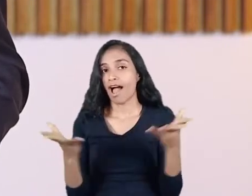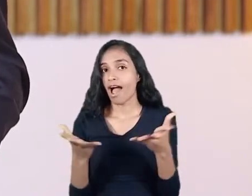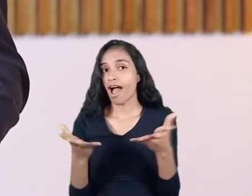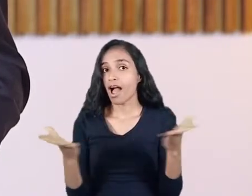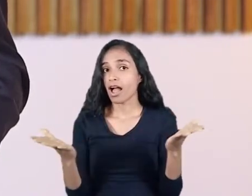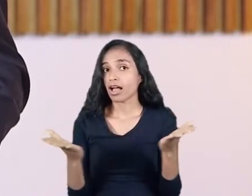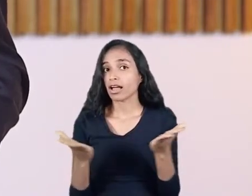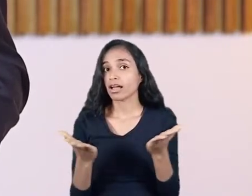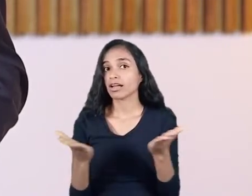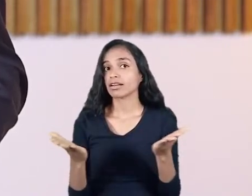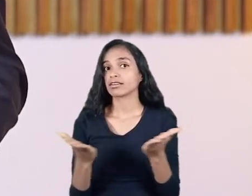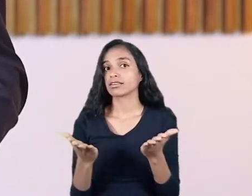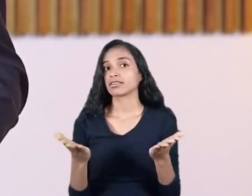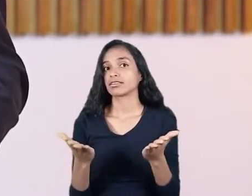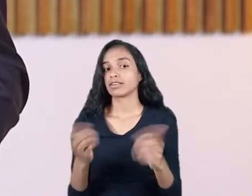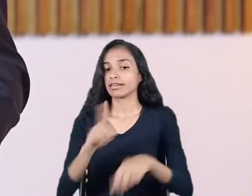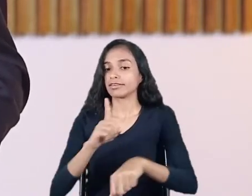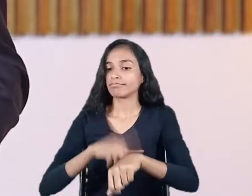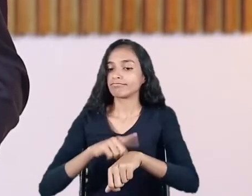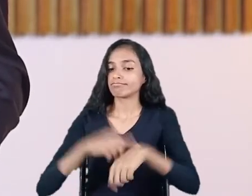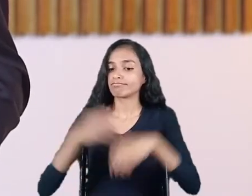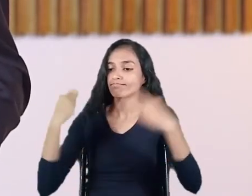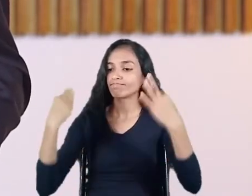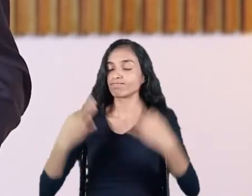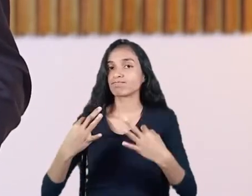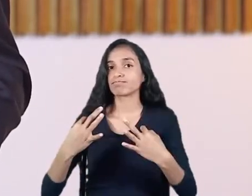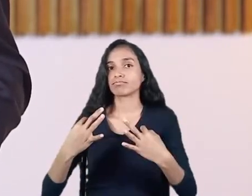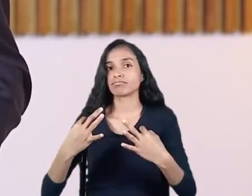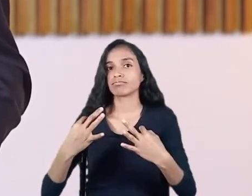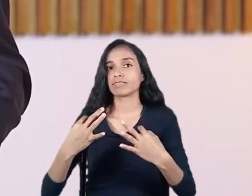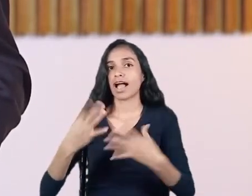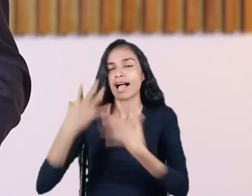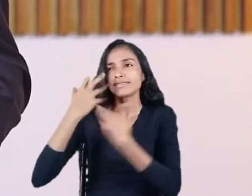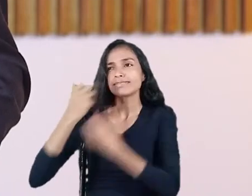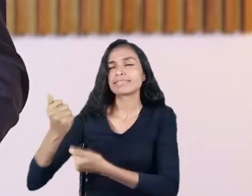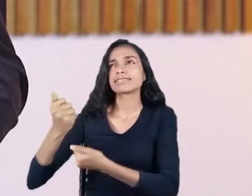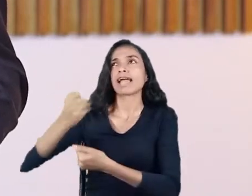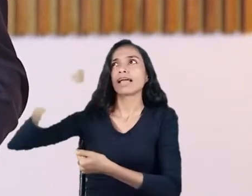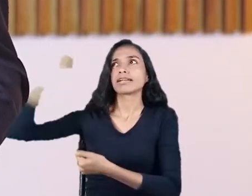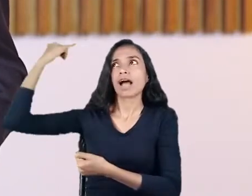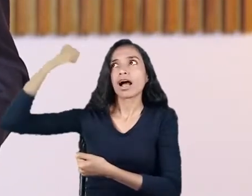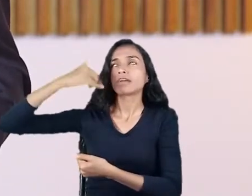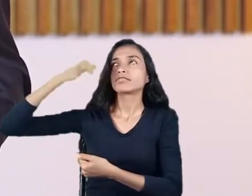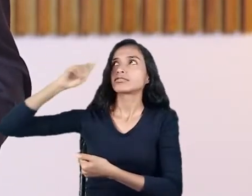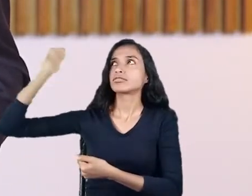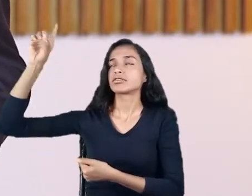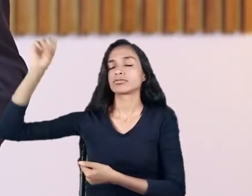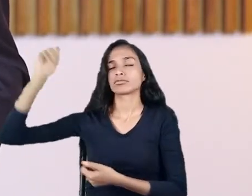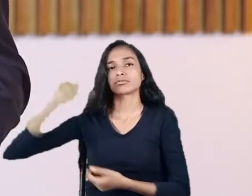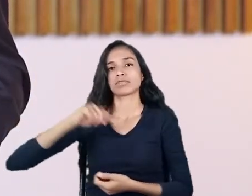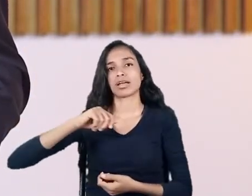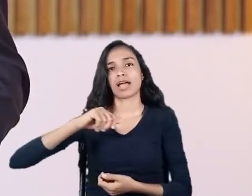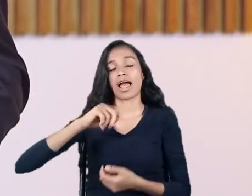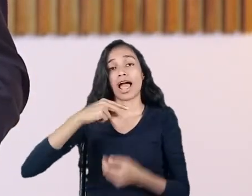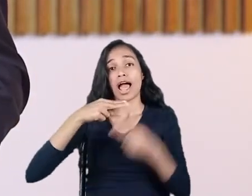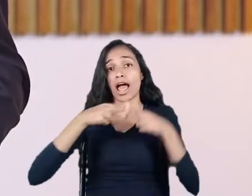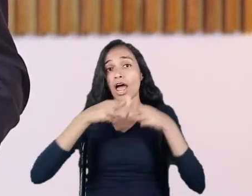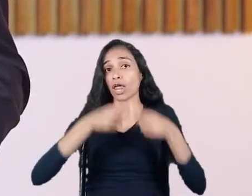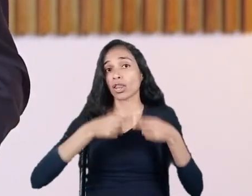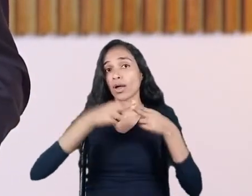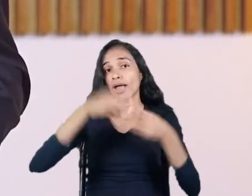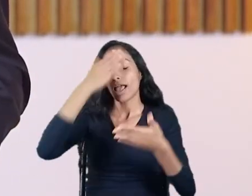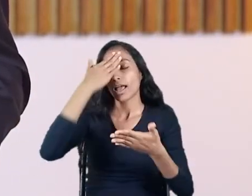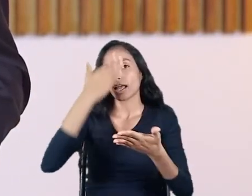atendermos a advertência divina. Pela fé, Noé creu nas palavras de Deus, construiu a arca